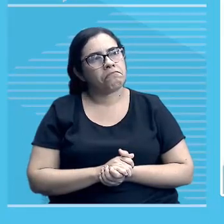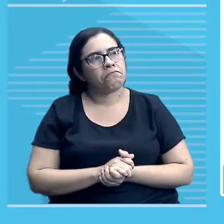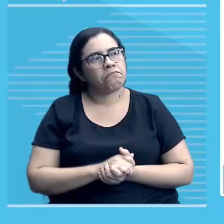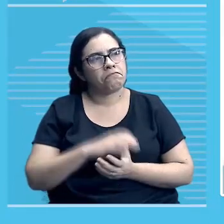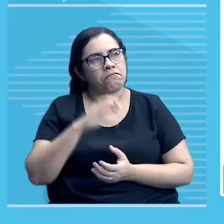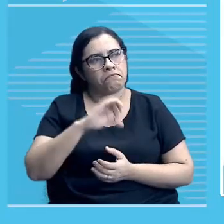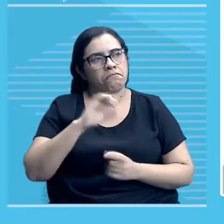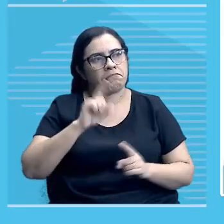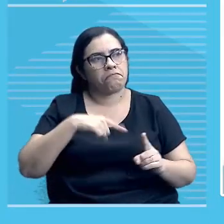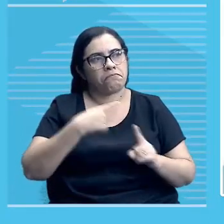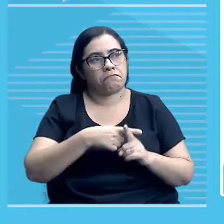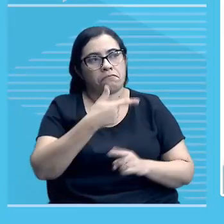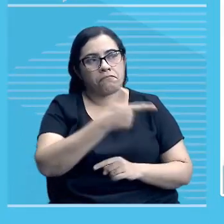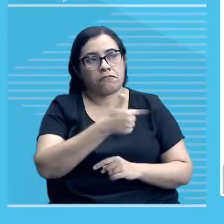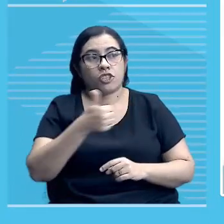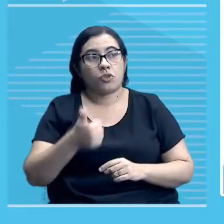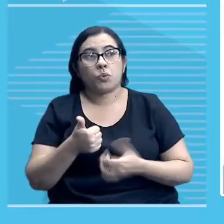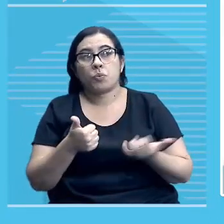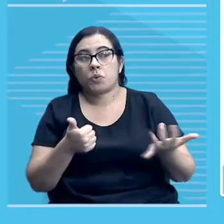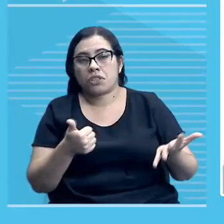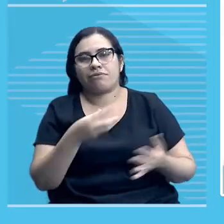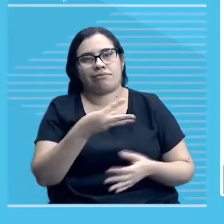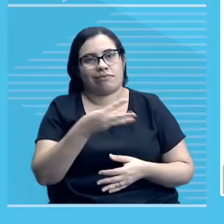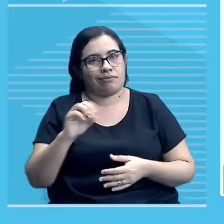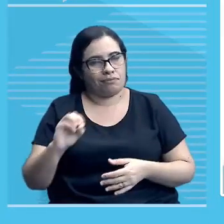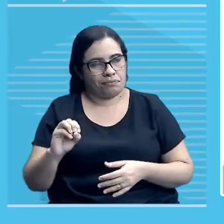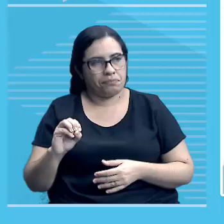Mais 21 dá 30.